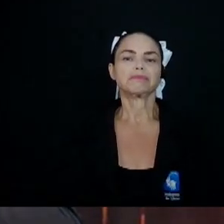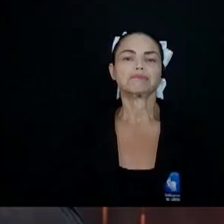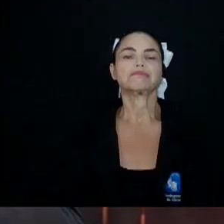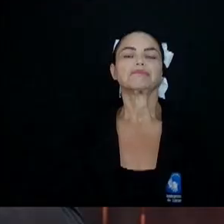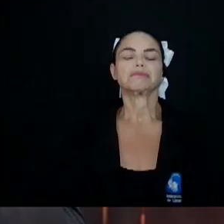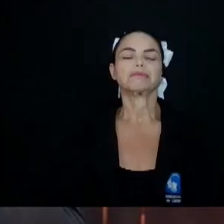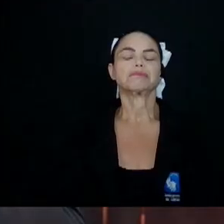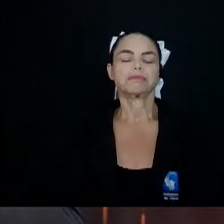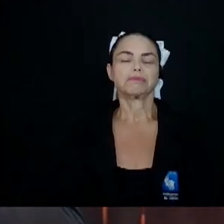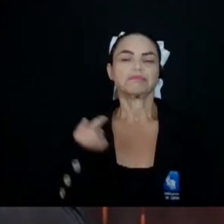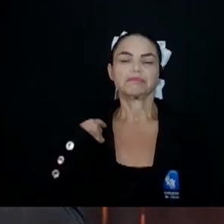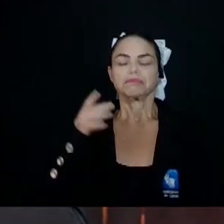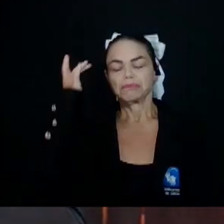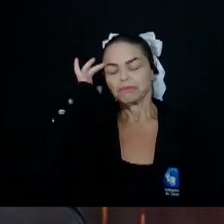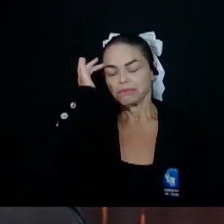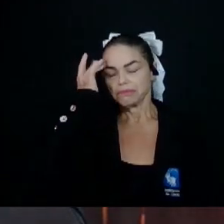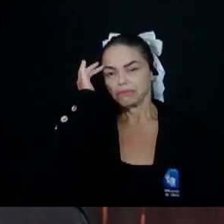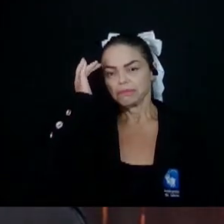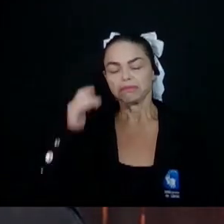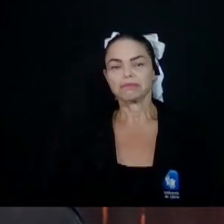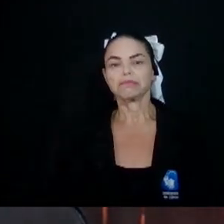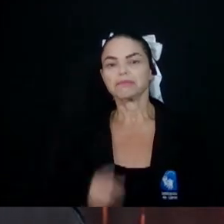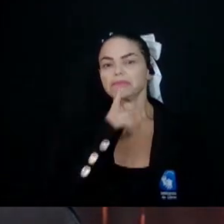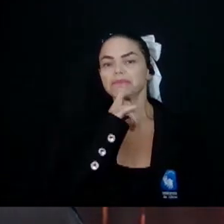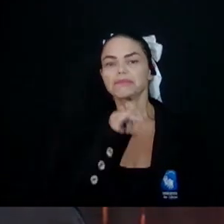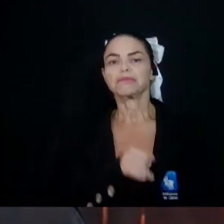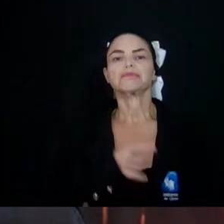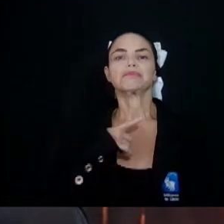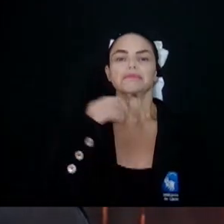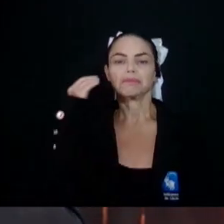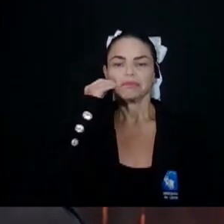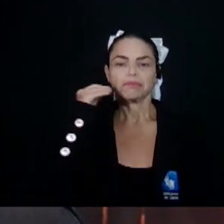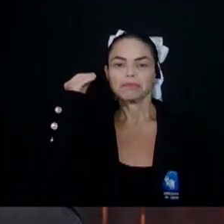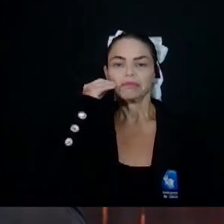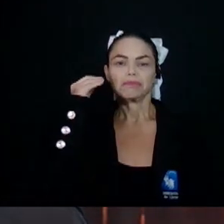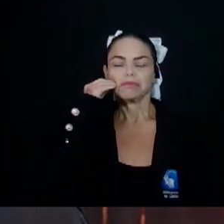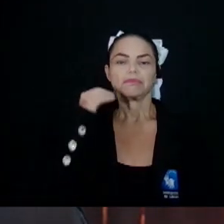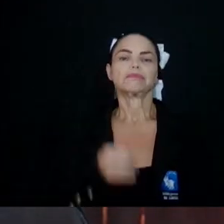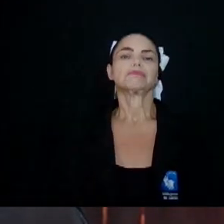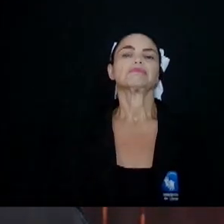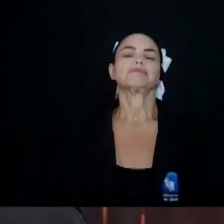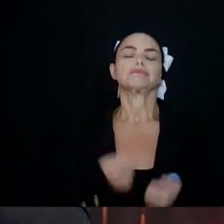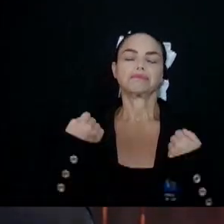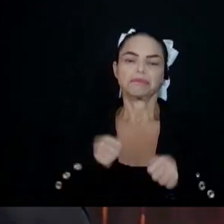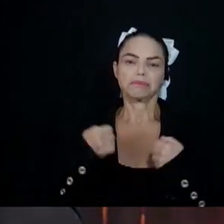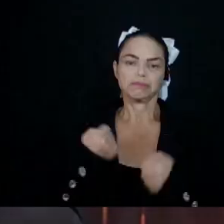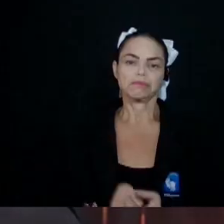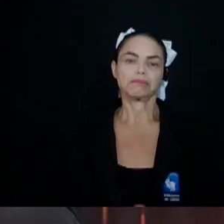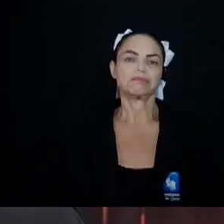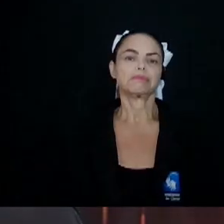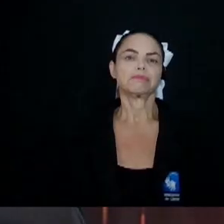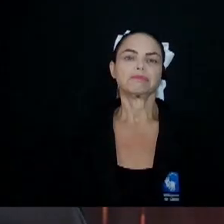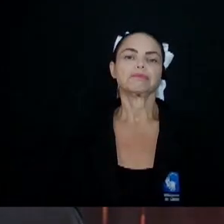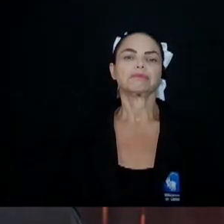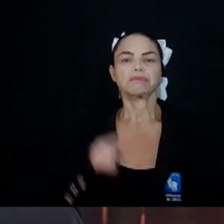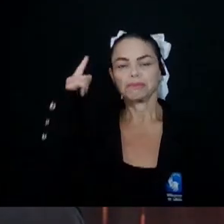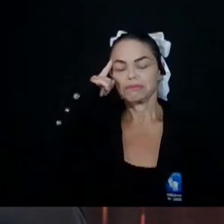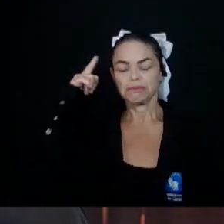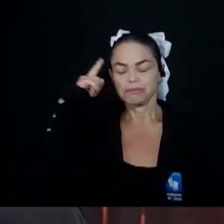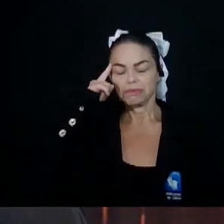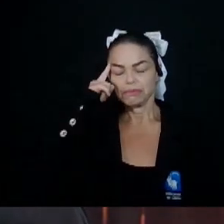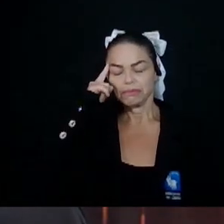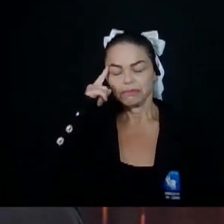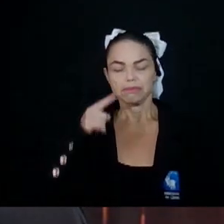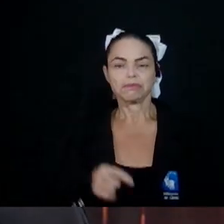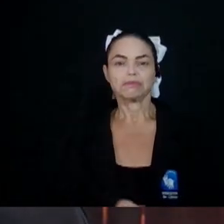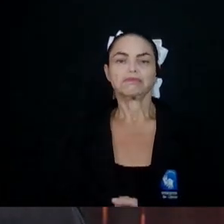né? Eu acho que os pais tentam, de fato, muitos se esforçam, a correria do dia a dia às vezes impede, mas